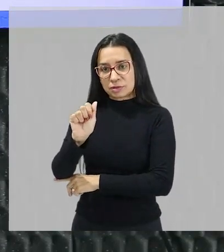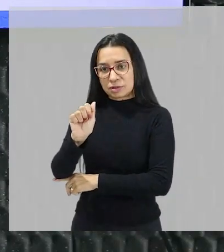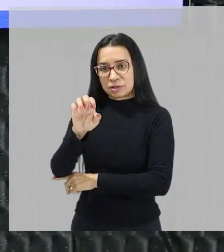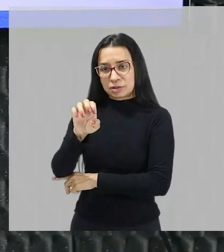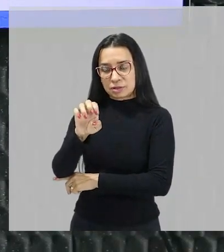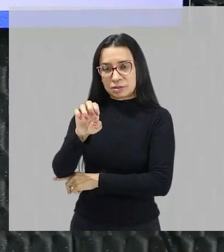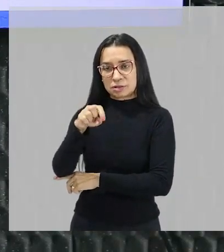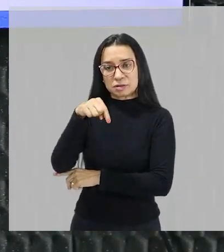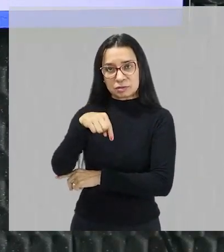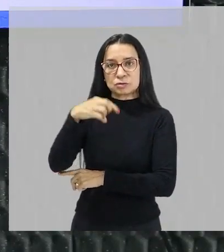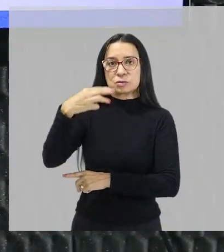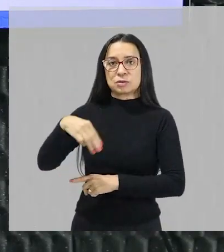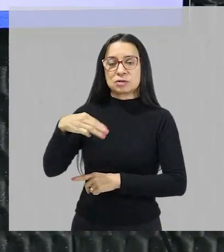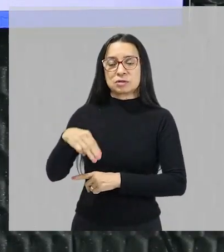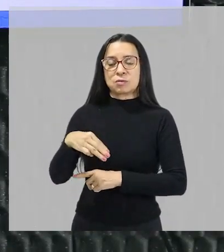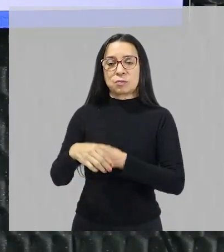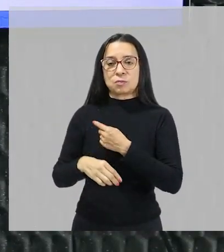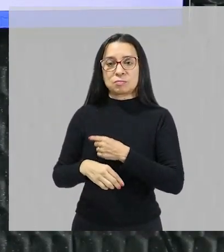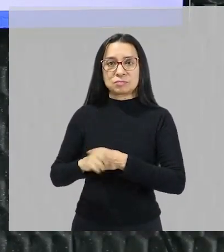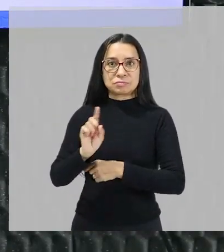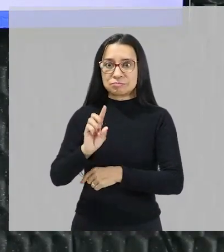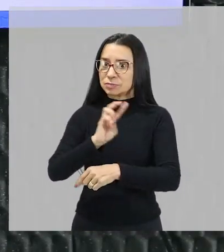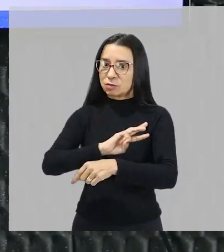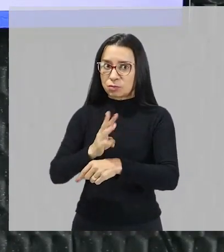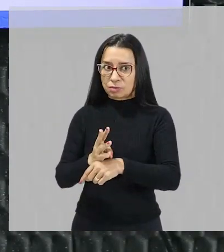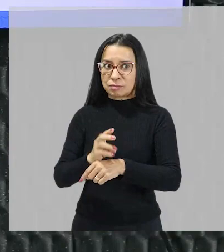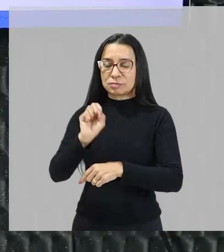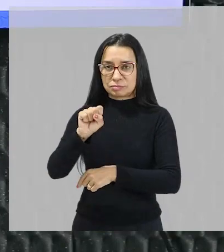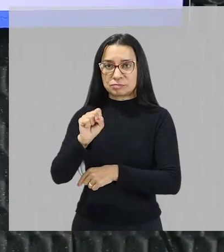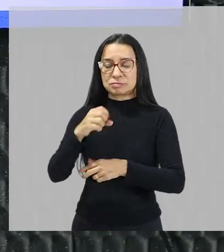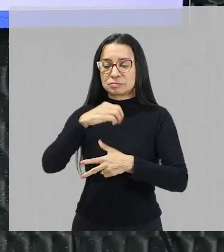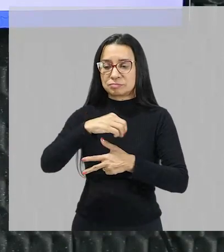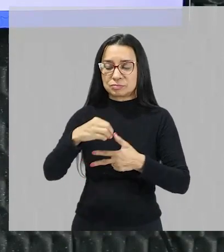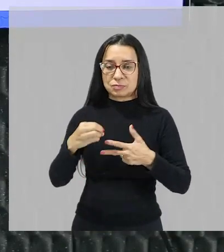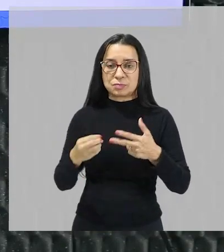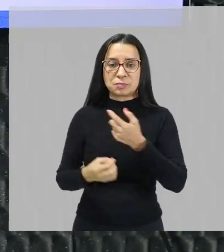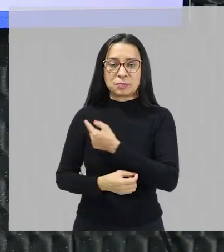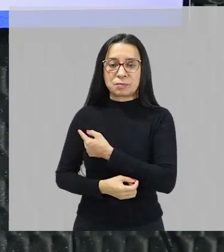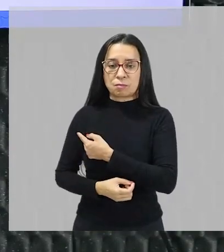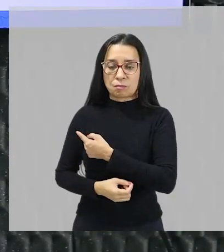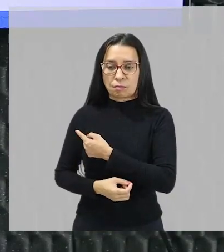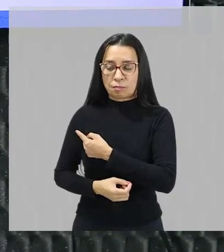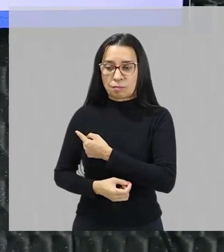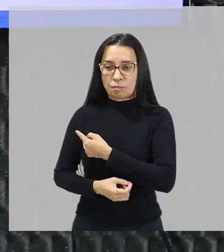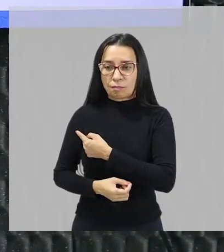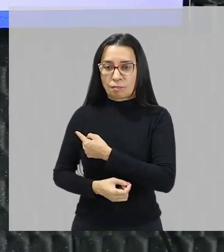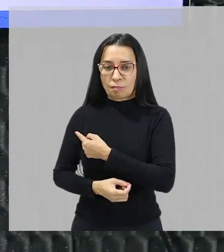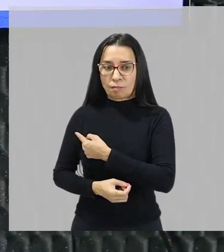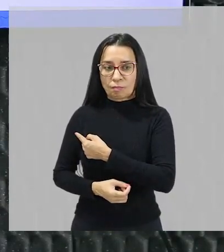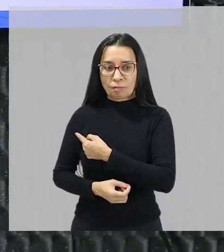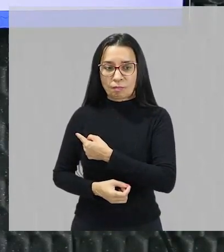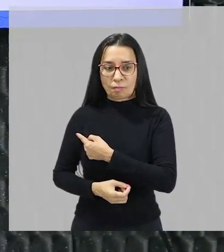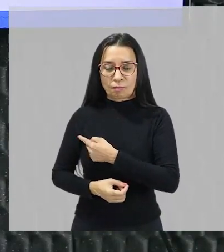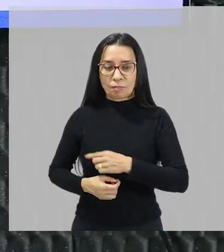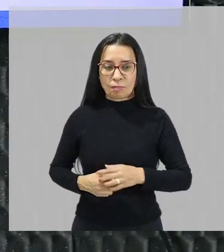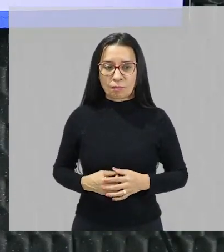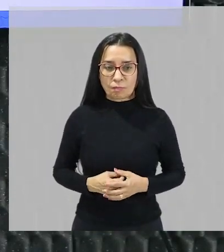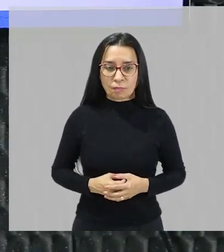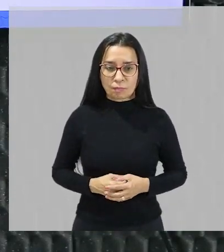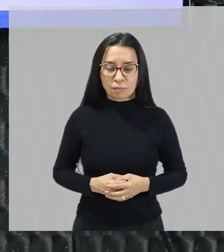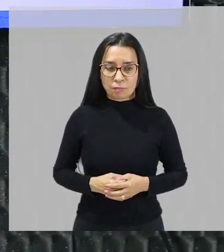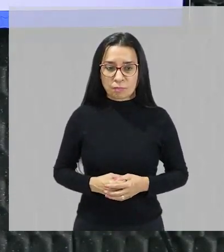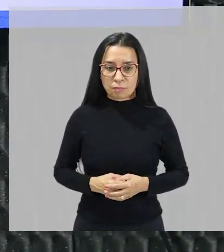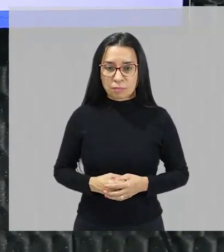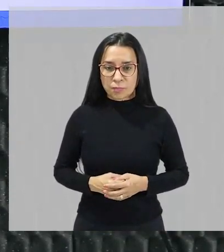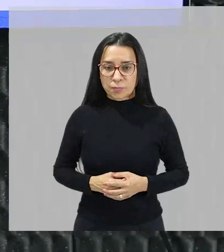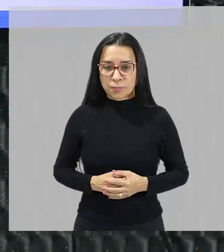é do Enem. E aí continua dizendo o seguinte: na cidade de São Luís, capital do Maranhão,